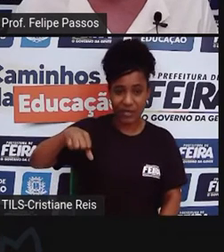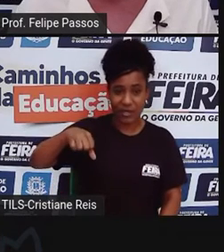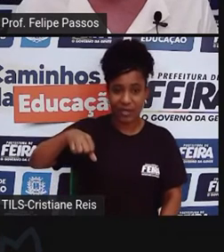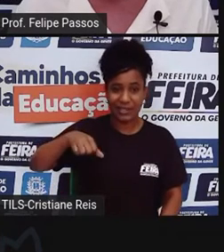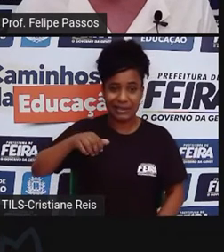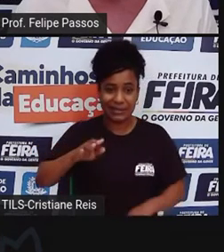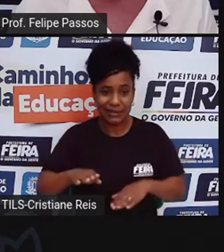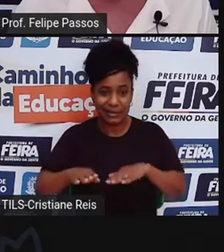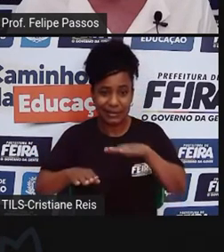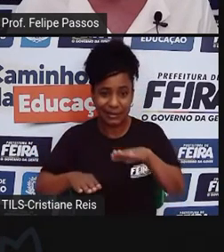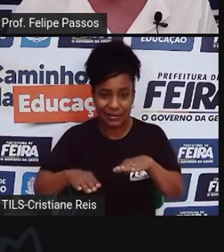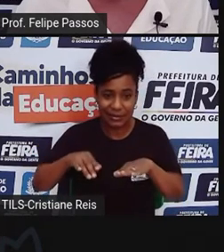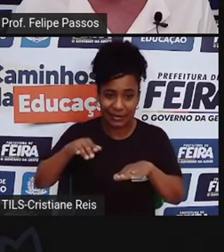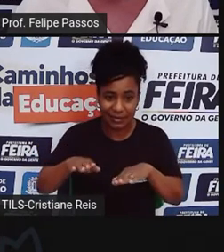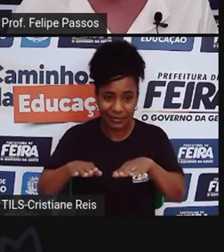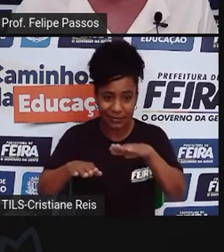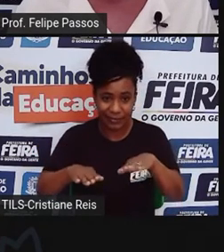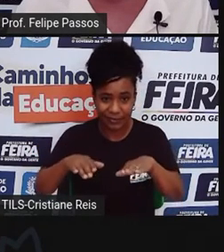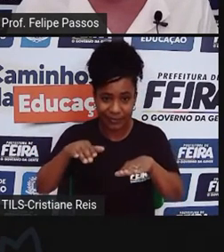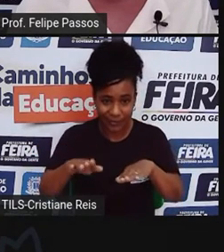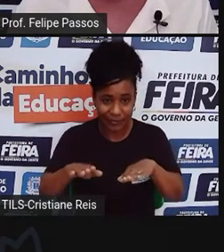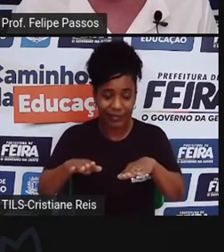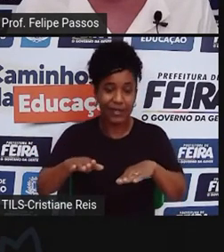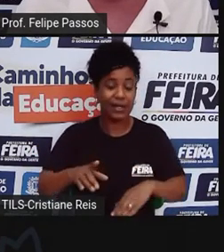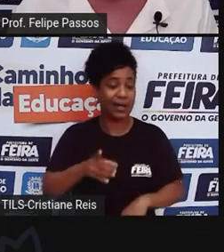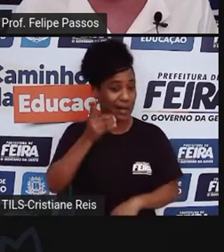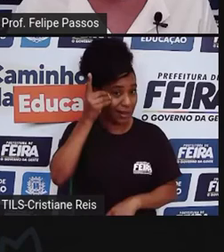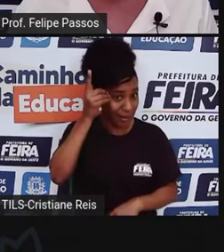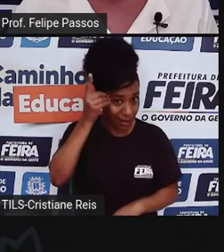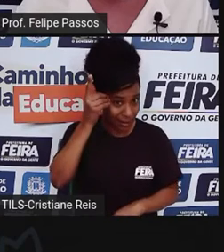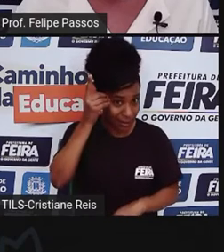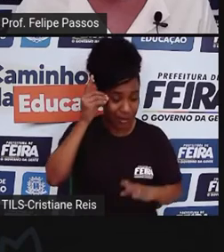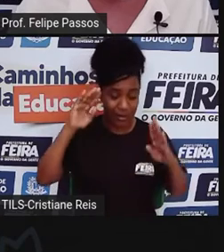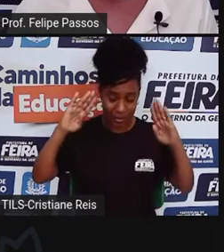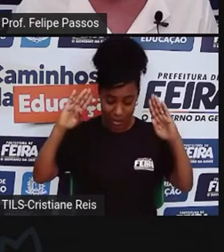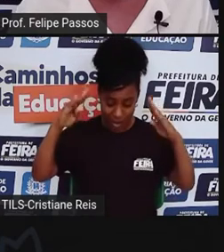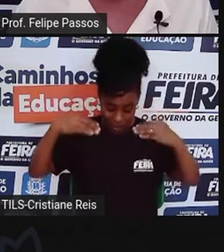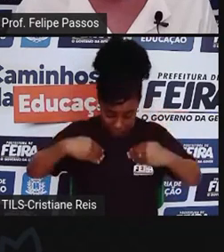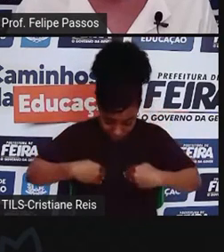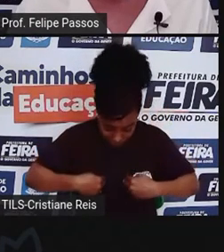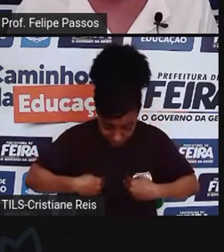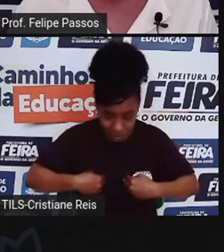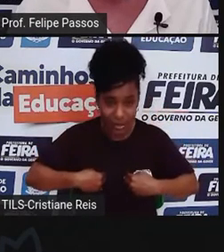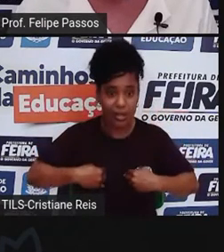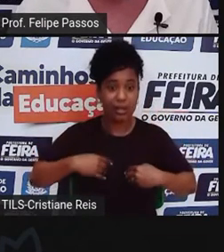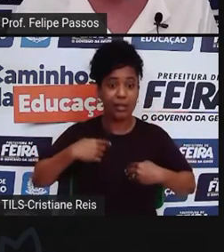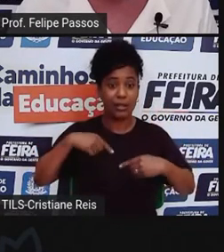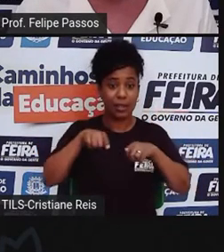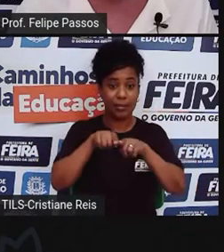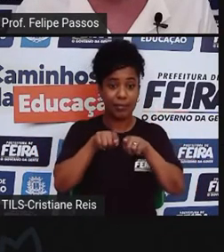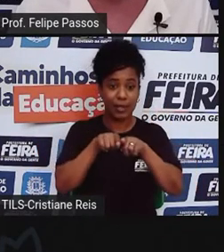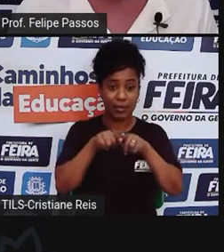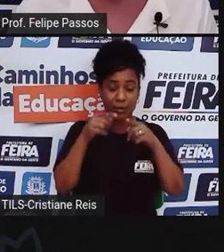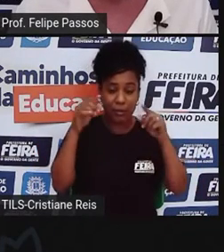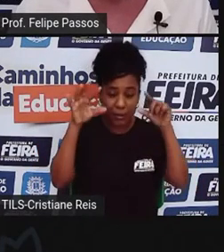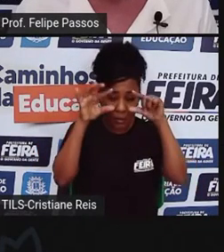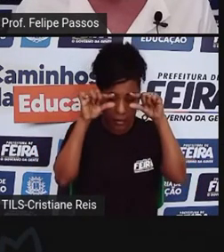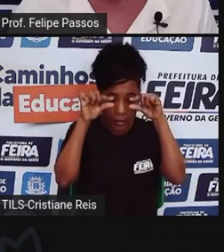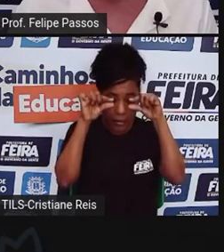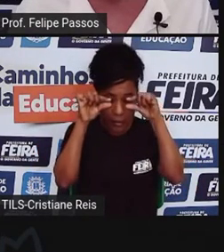é autista, Down, baixa visão, e a gente agora está investigando que também parece ele